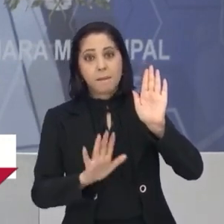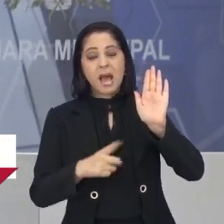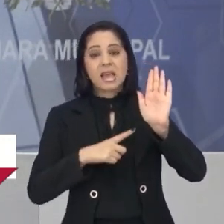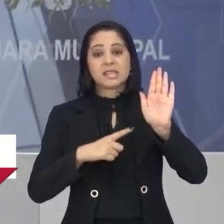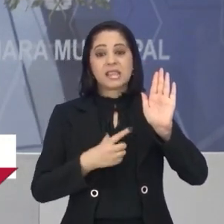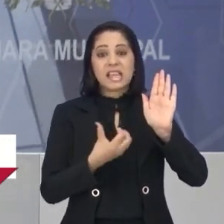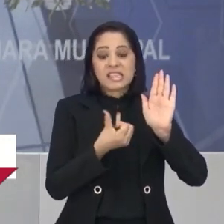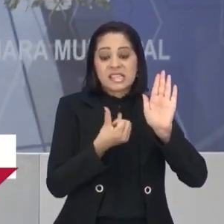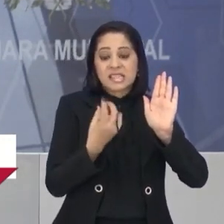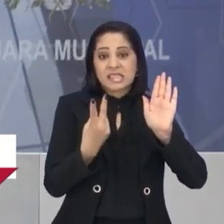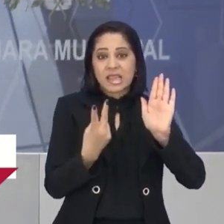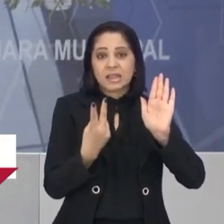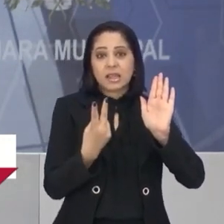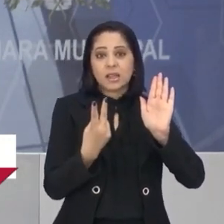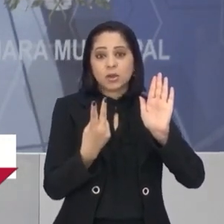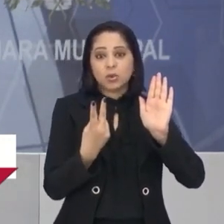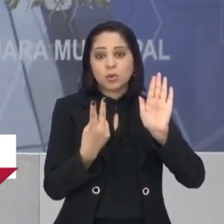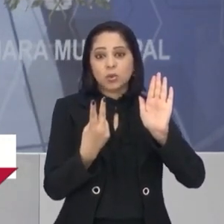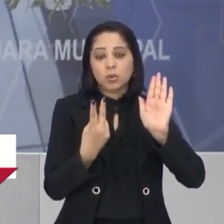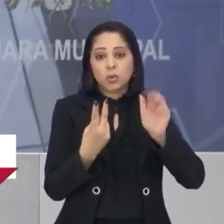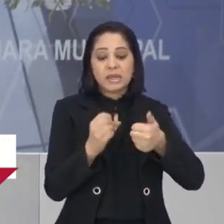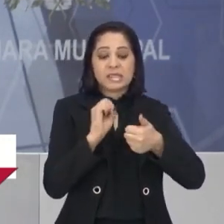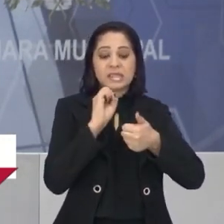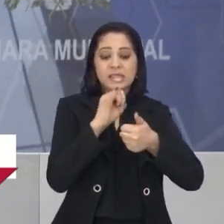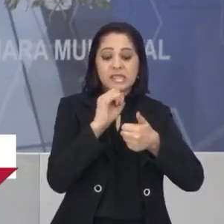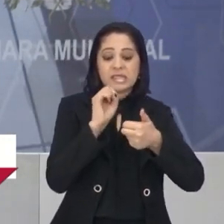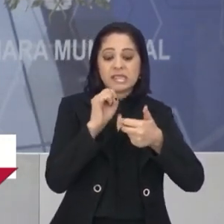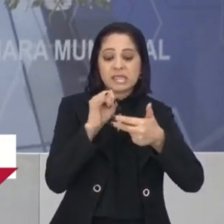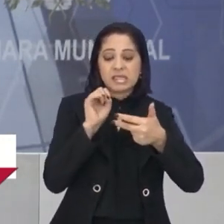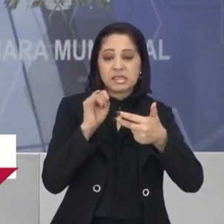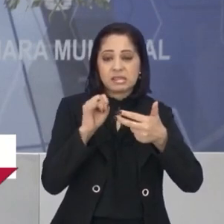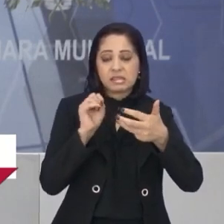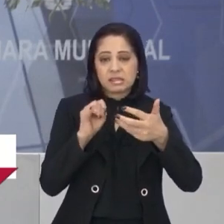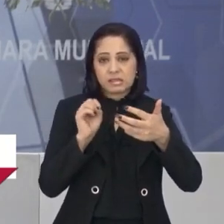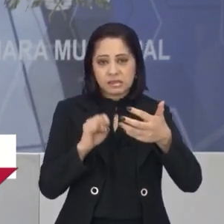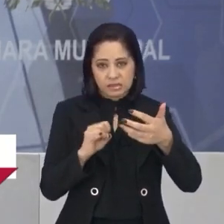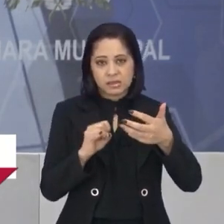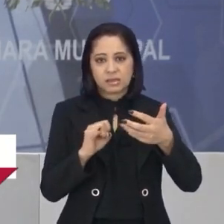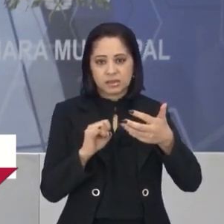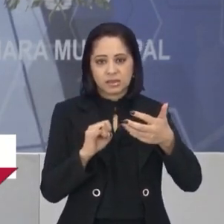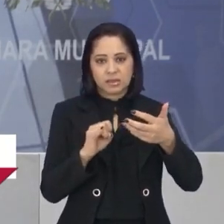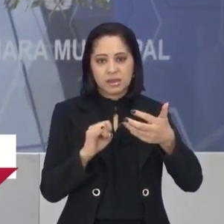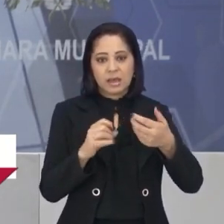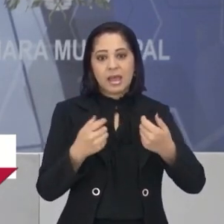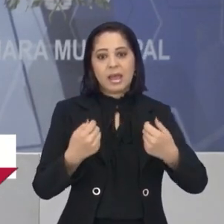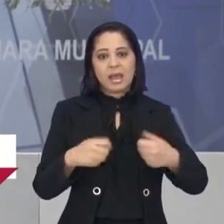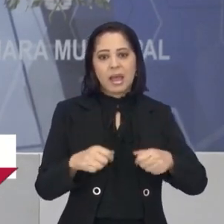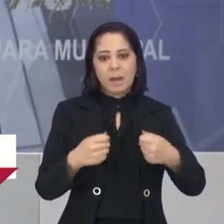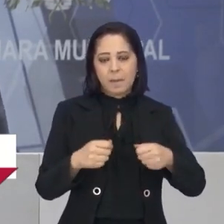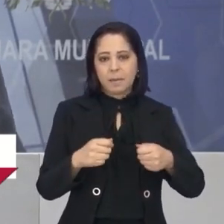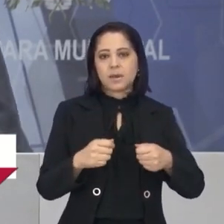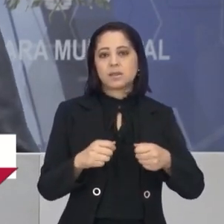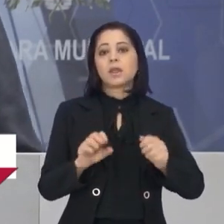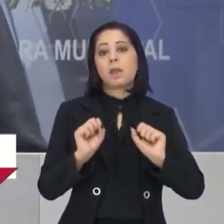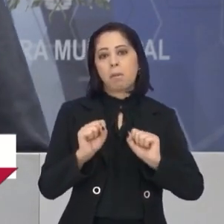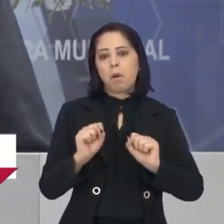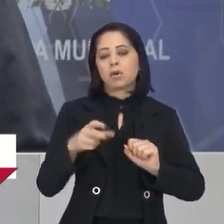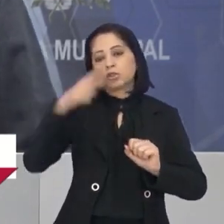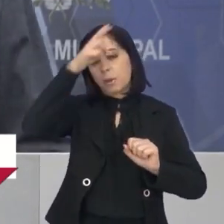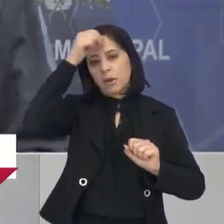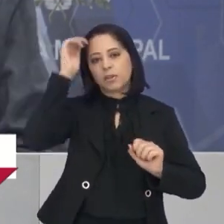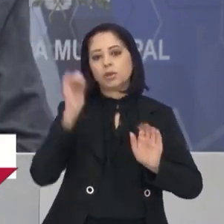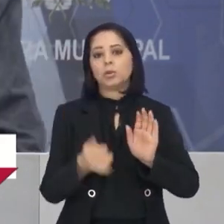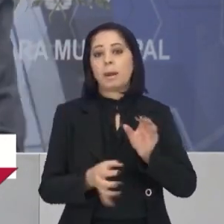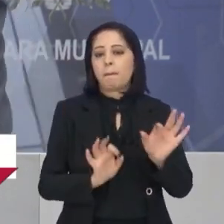62 hipóteses de regulamentações a serem editadas pelo poder público ou